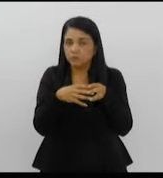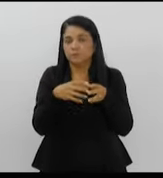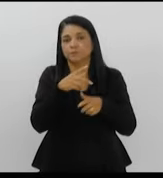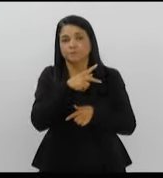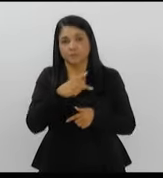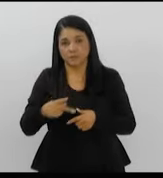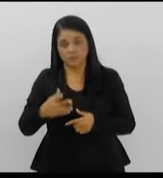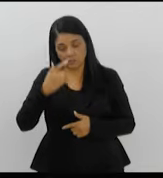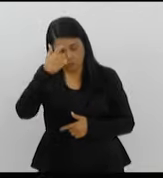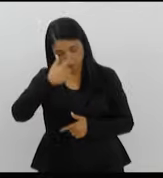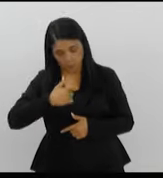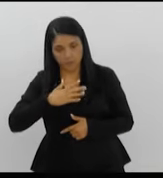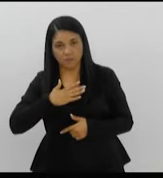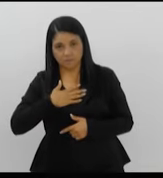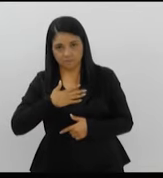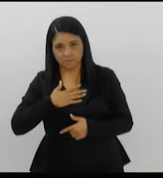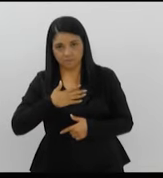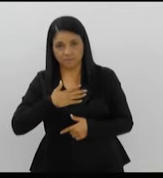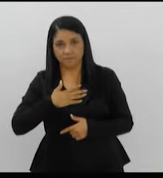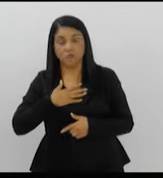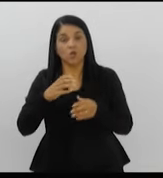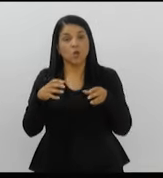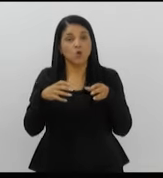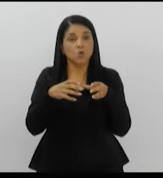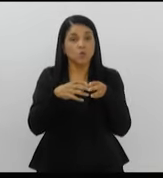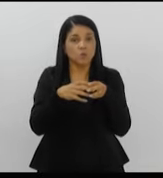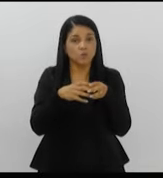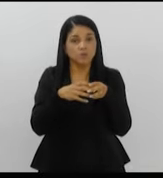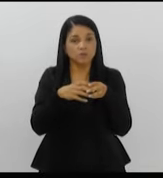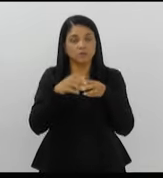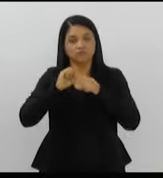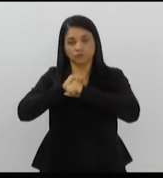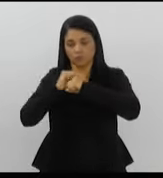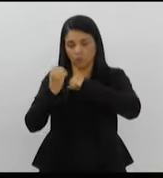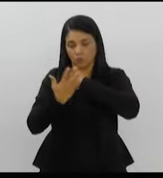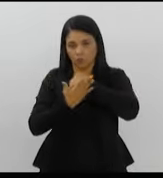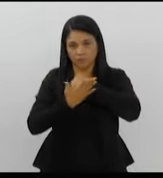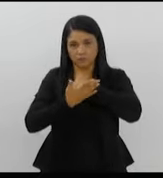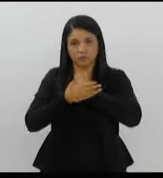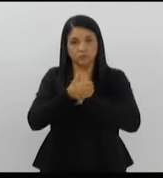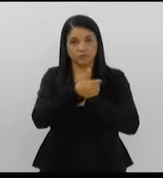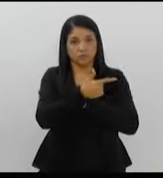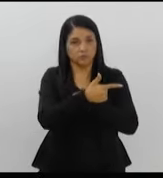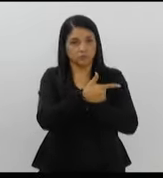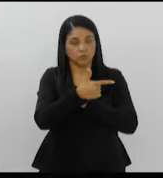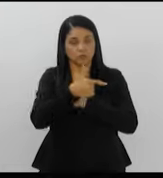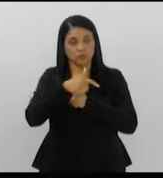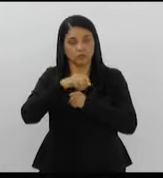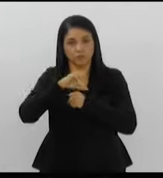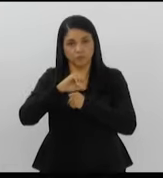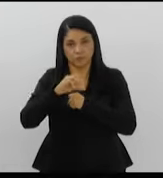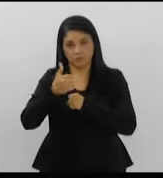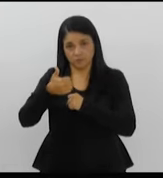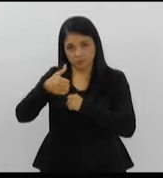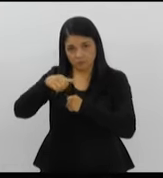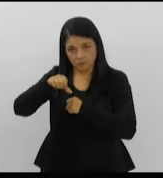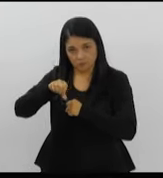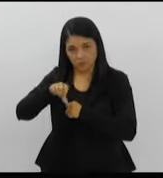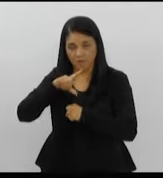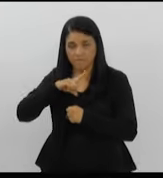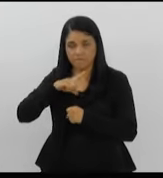presidida por mim, que foi a comissão da Covid-19, que contou com vários